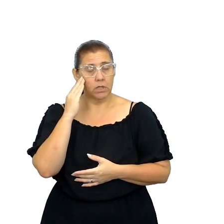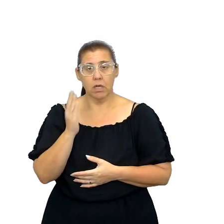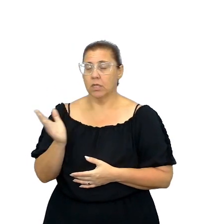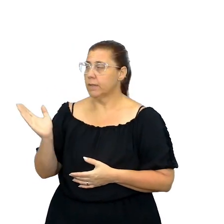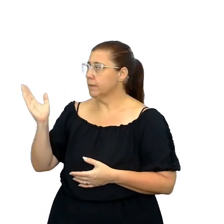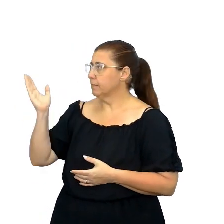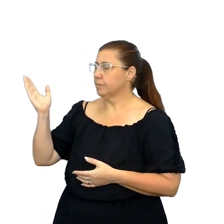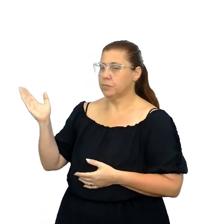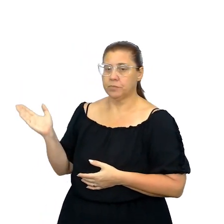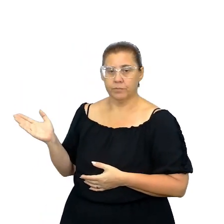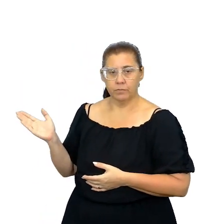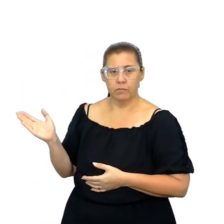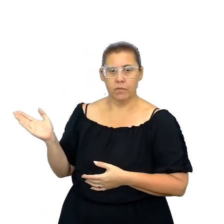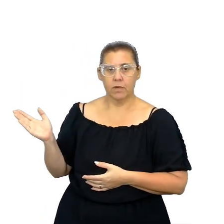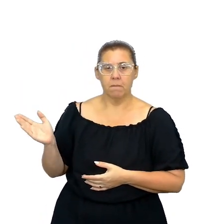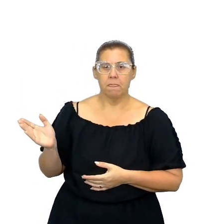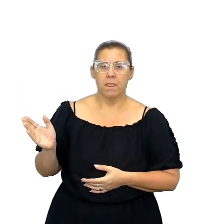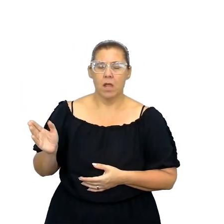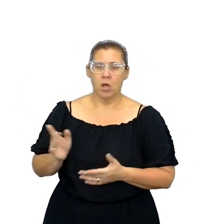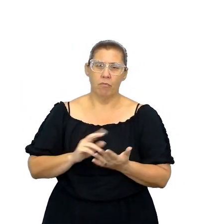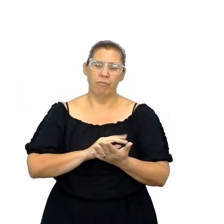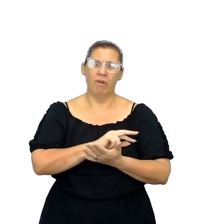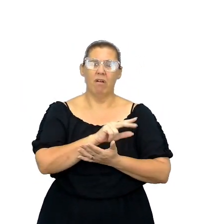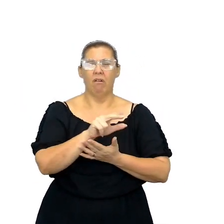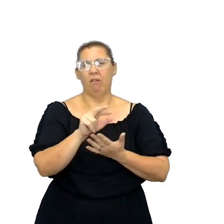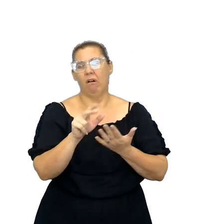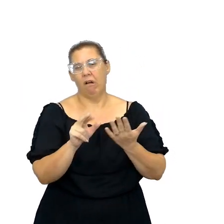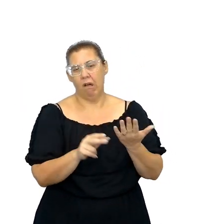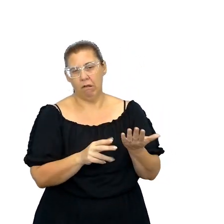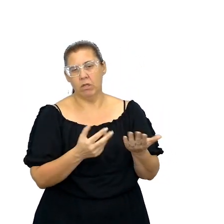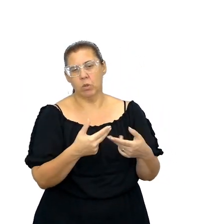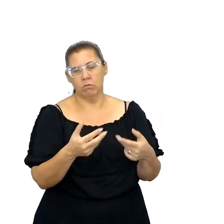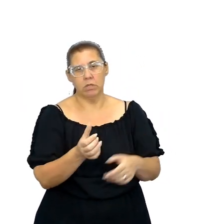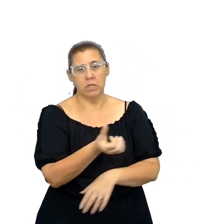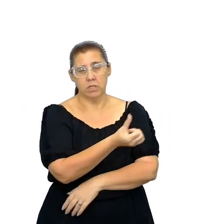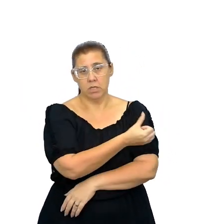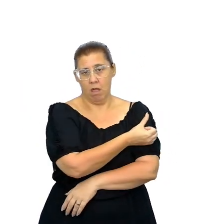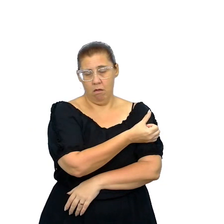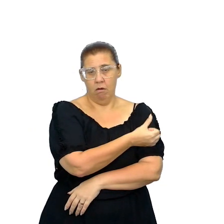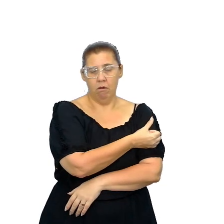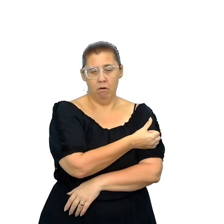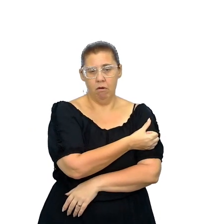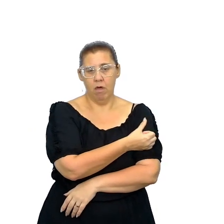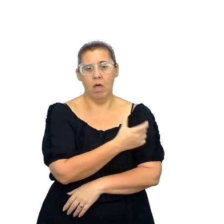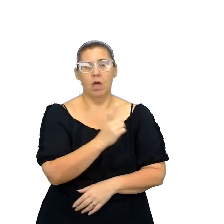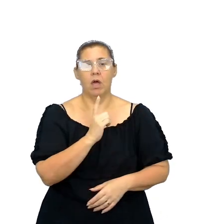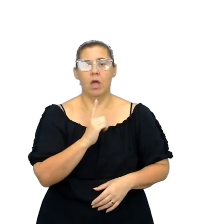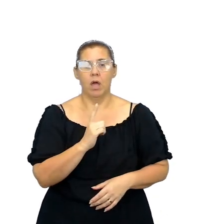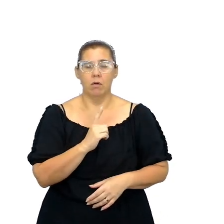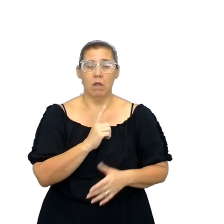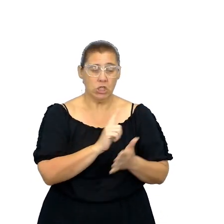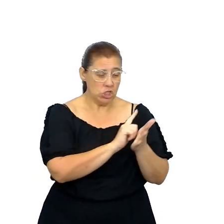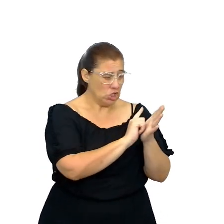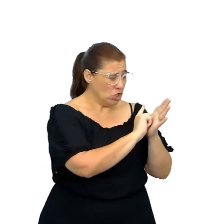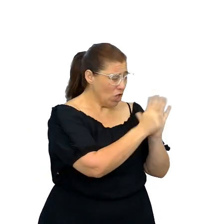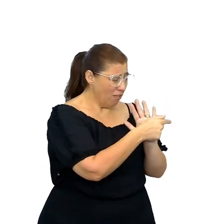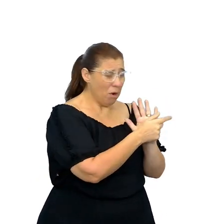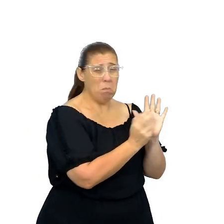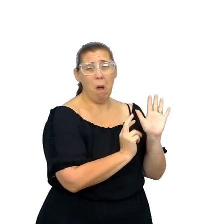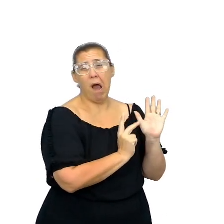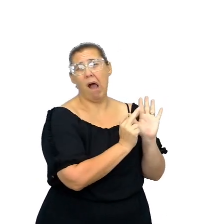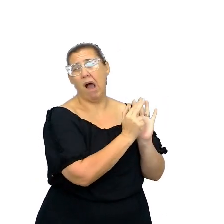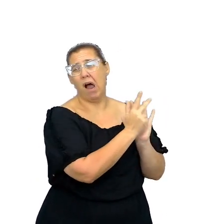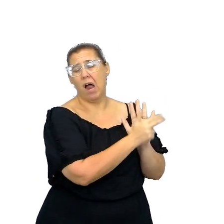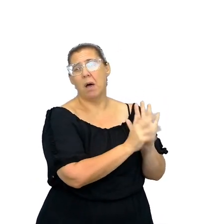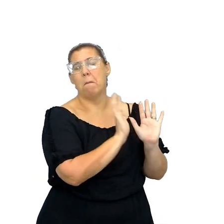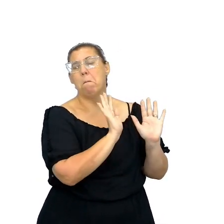compreendam que há uma série, dentro, por exemplo, do 6º ano dessa sequência de atividades, há uma série de gêneros, mas